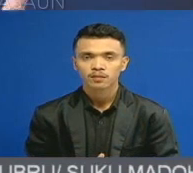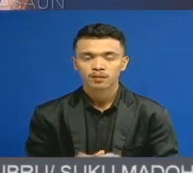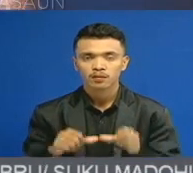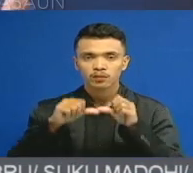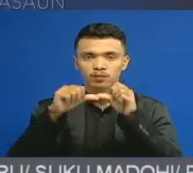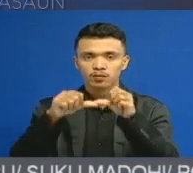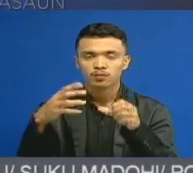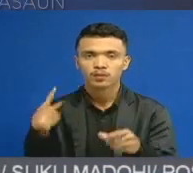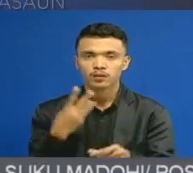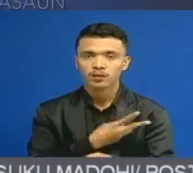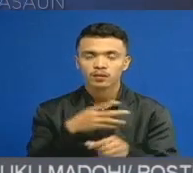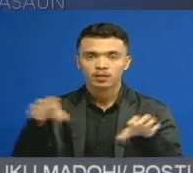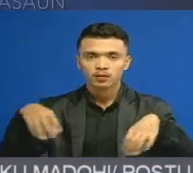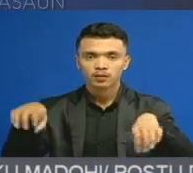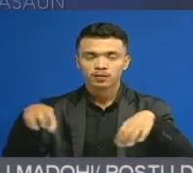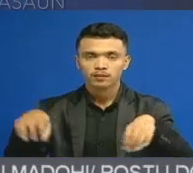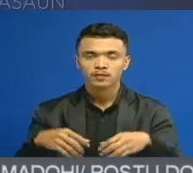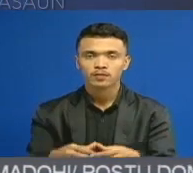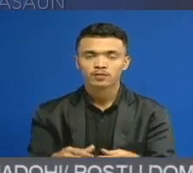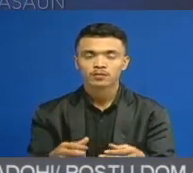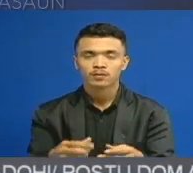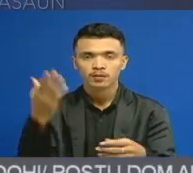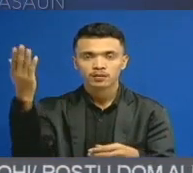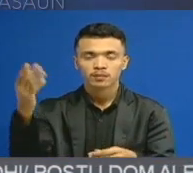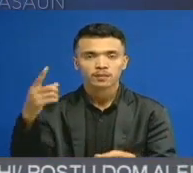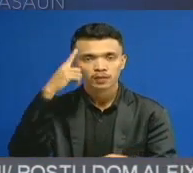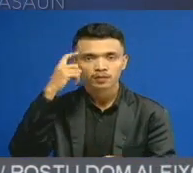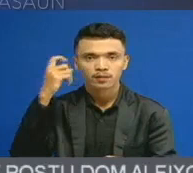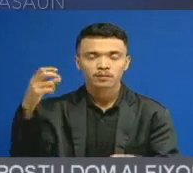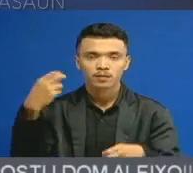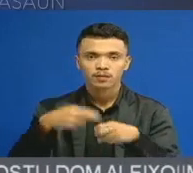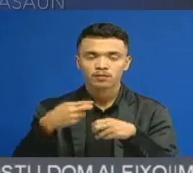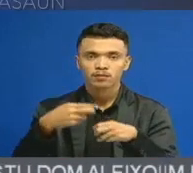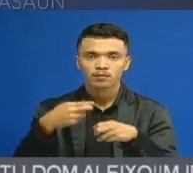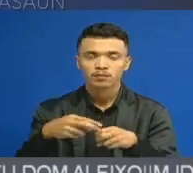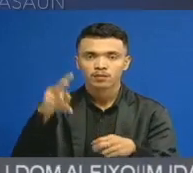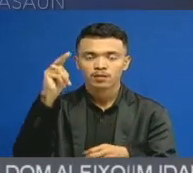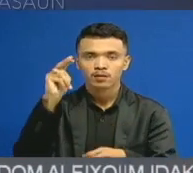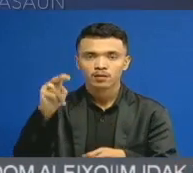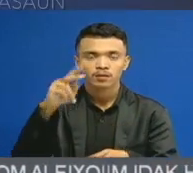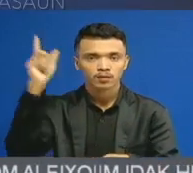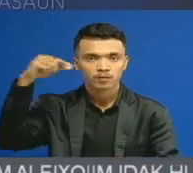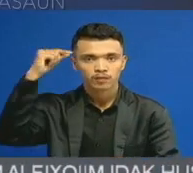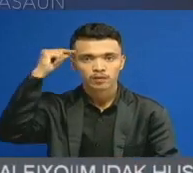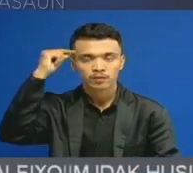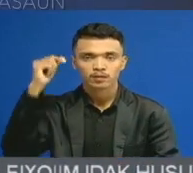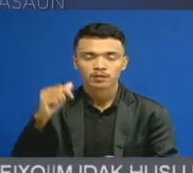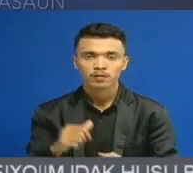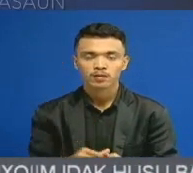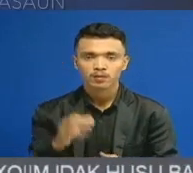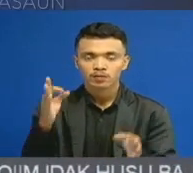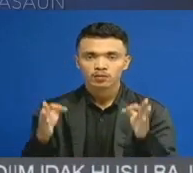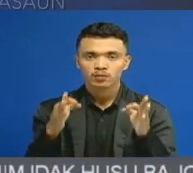continua e tenia diplomata, halau, nia canara, né, ba, tamba prejudica nia governação.